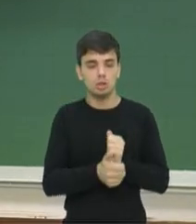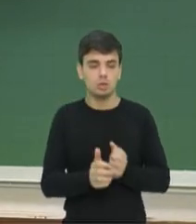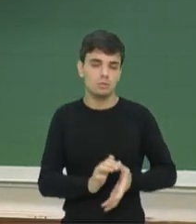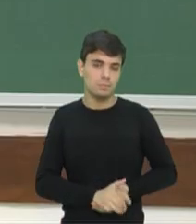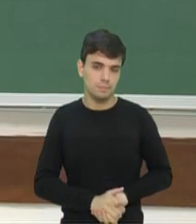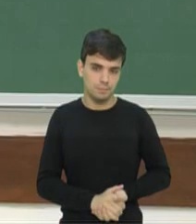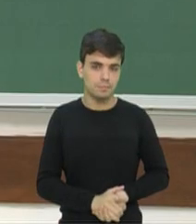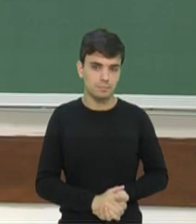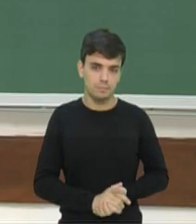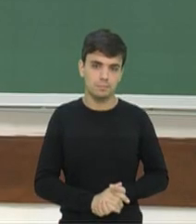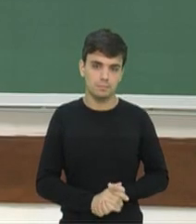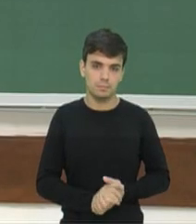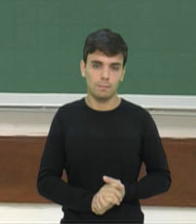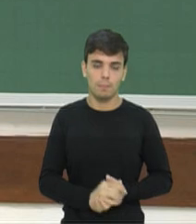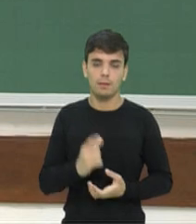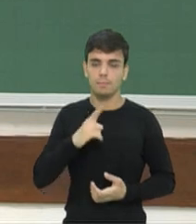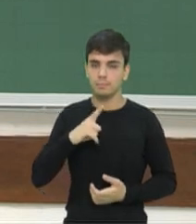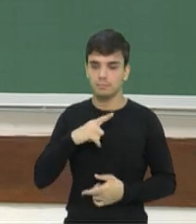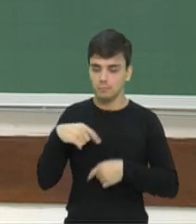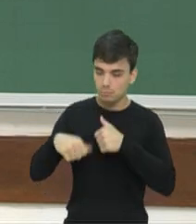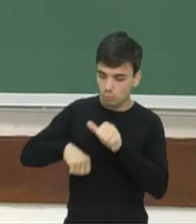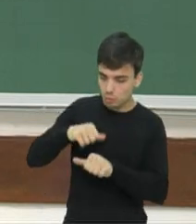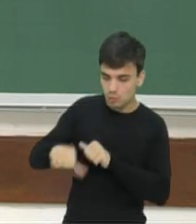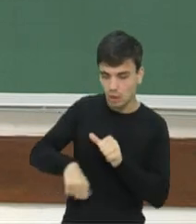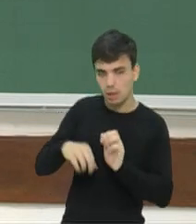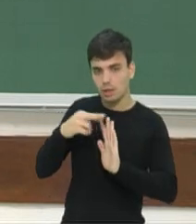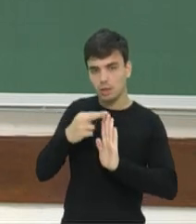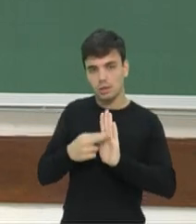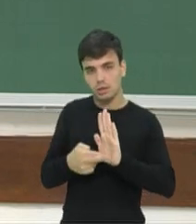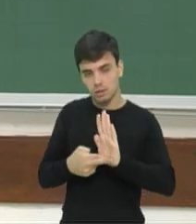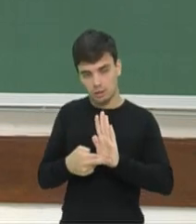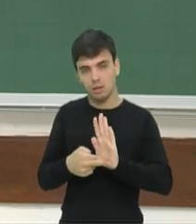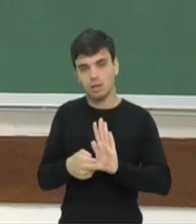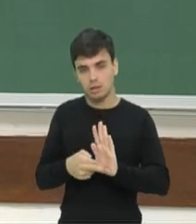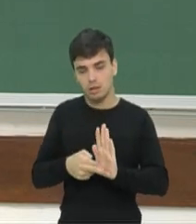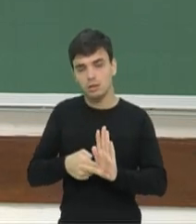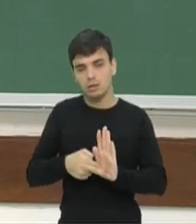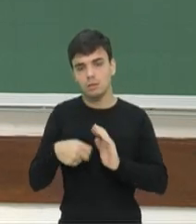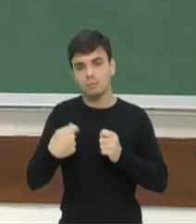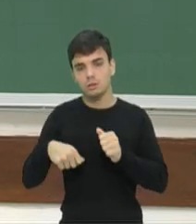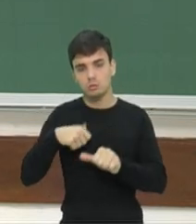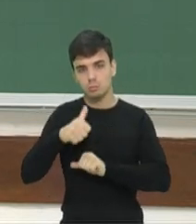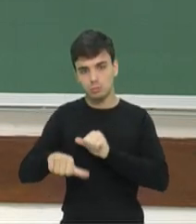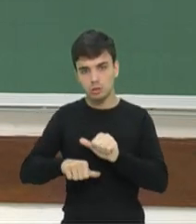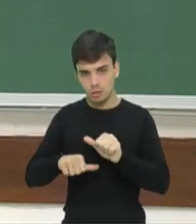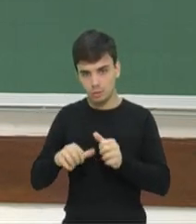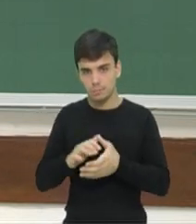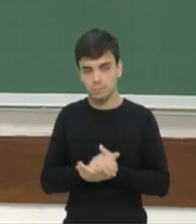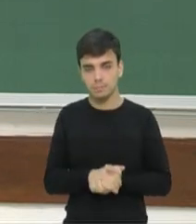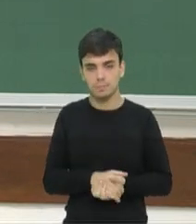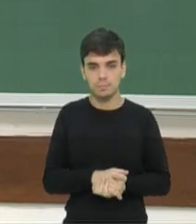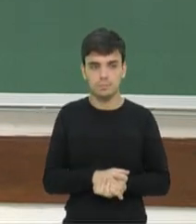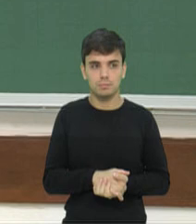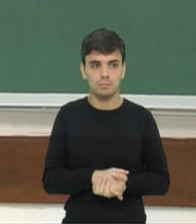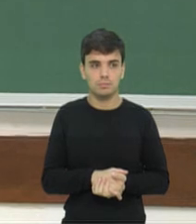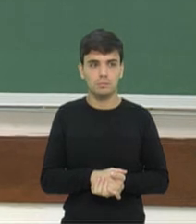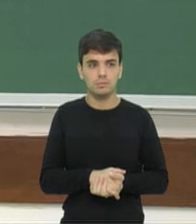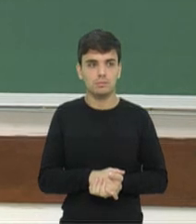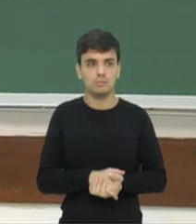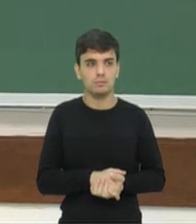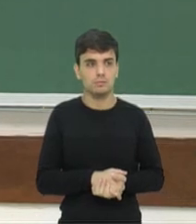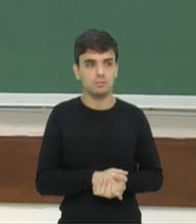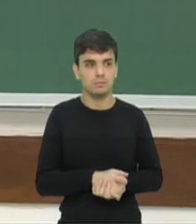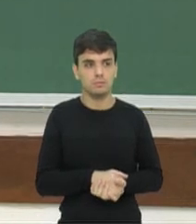que fazer essas alterações na regra, na parte tradicional do Karatê, então teve que fazer algumas alterações para que ele tornasse esportivo. Então